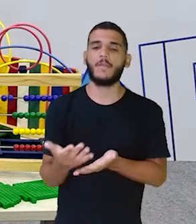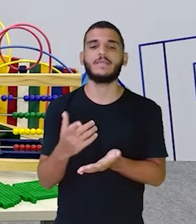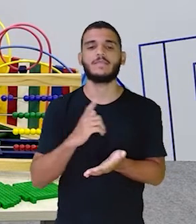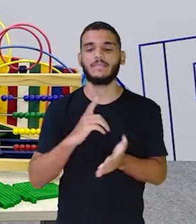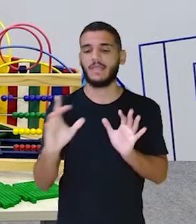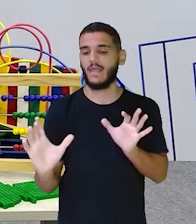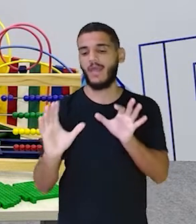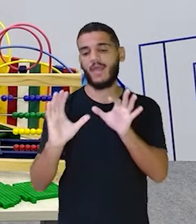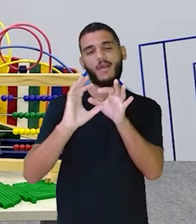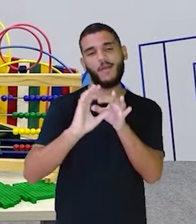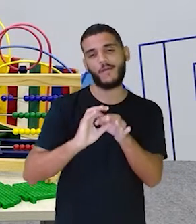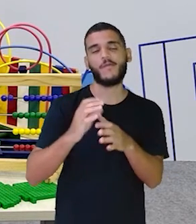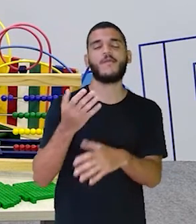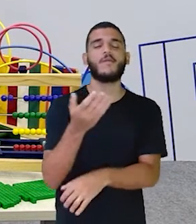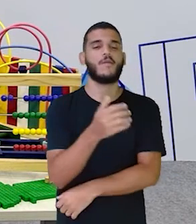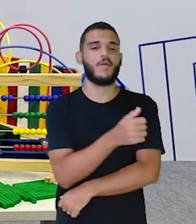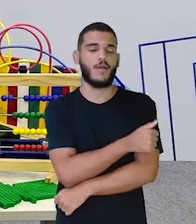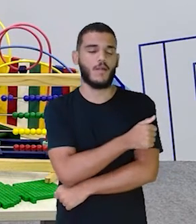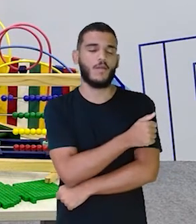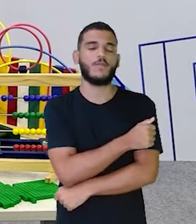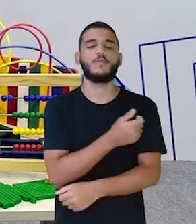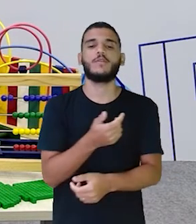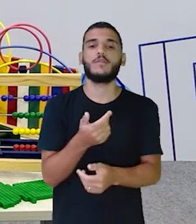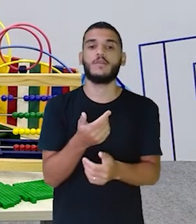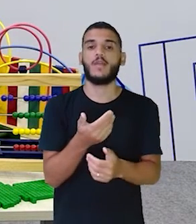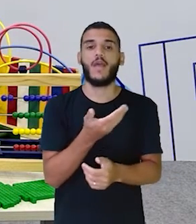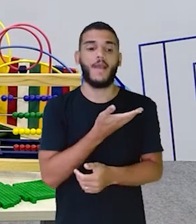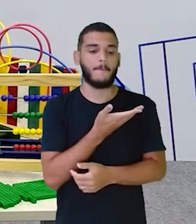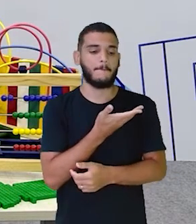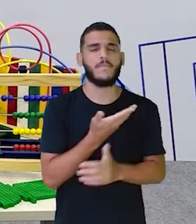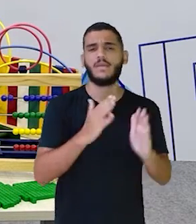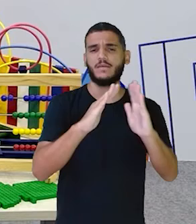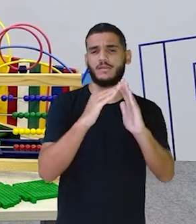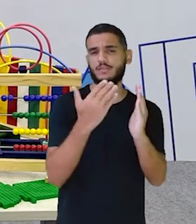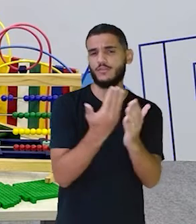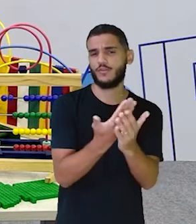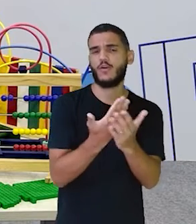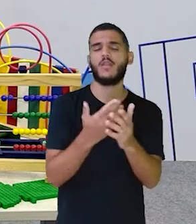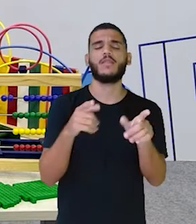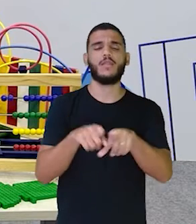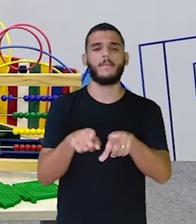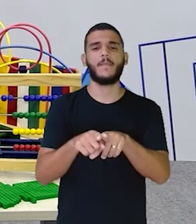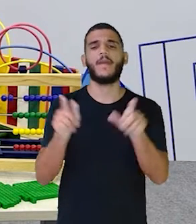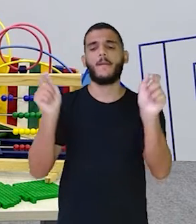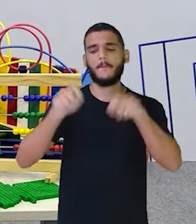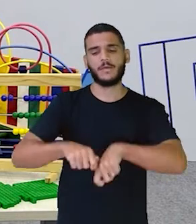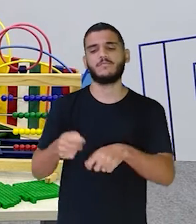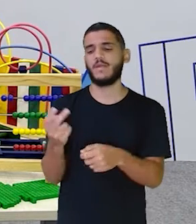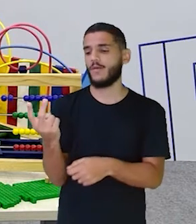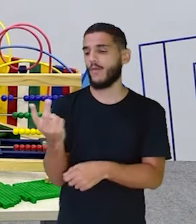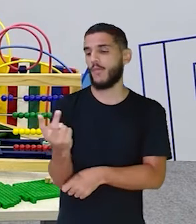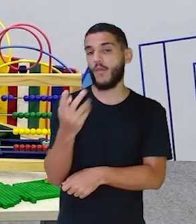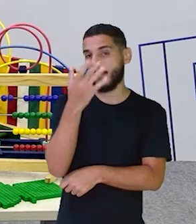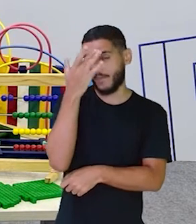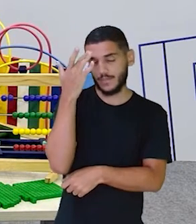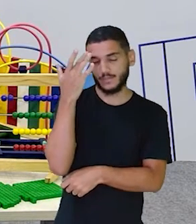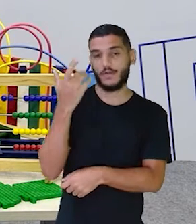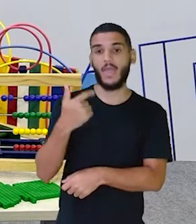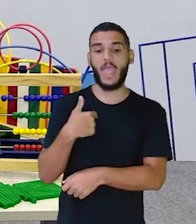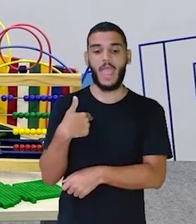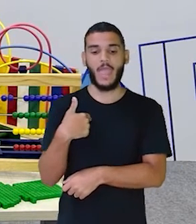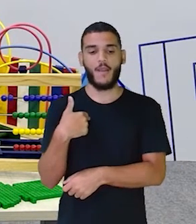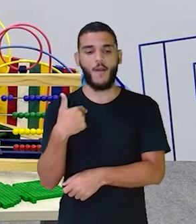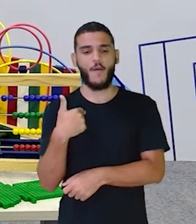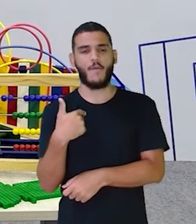parceria com esse estudante. Os colegas também podem se fazer um trabalho em dupla, que ele vai estar, não, agora sou eu